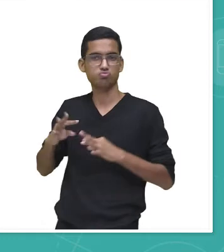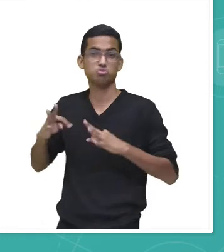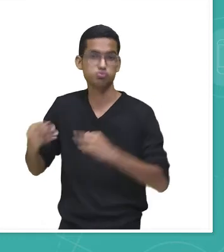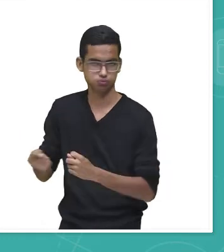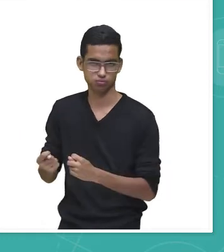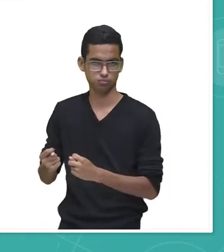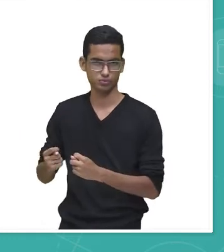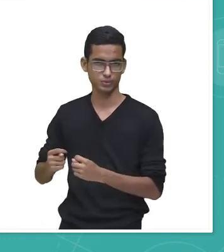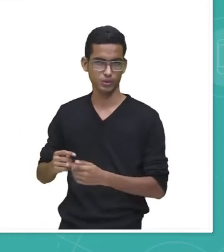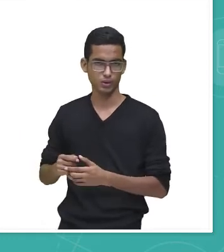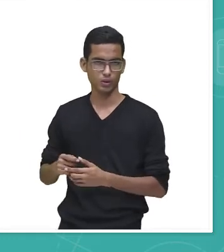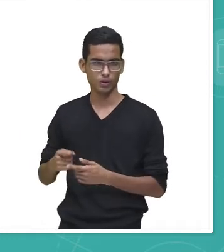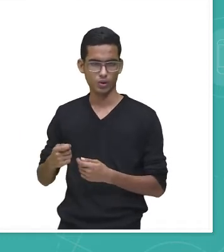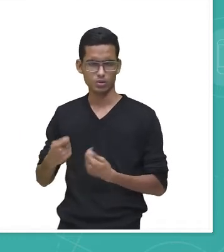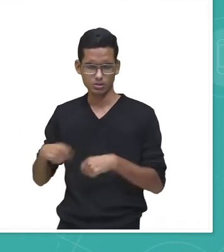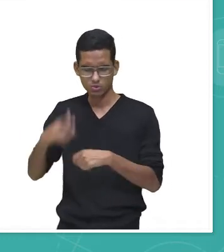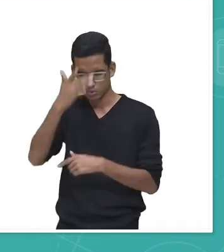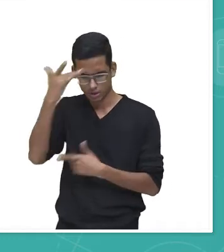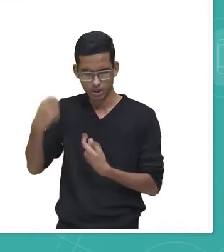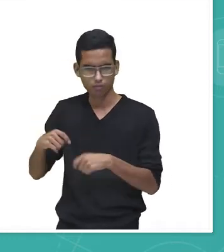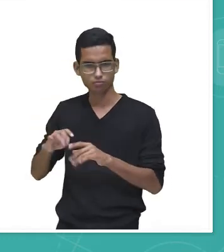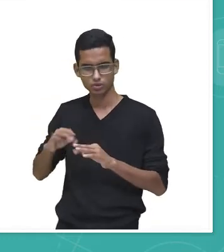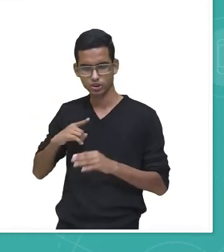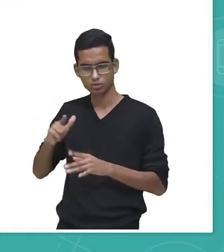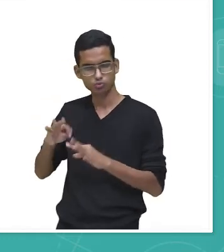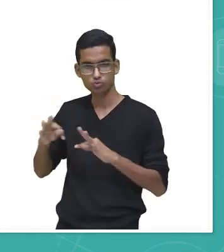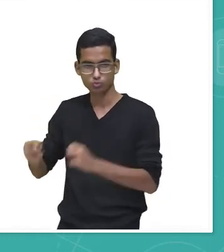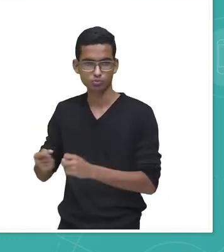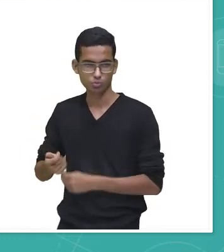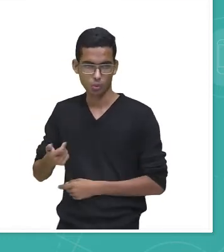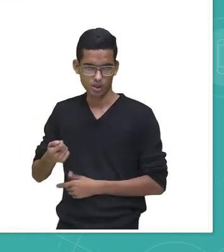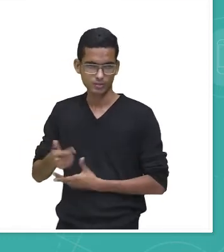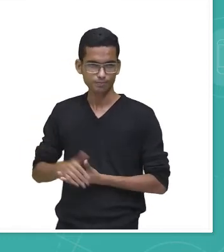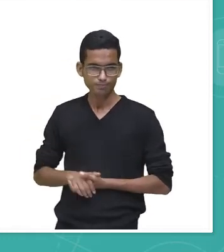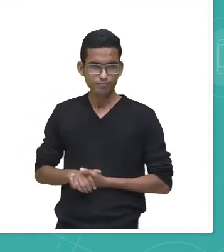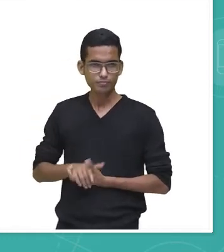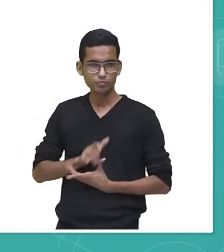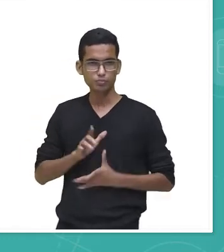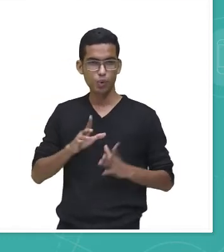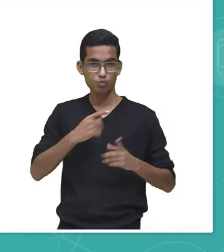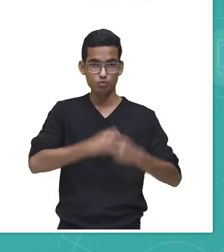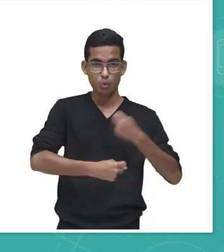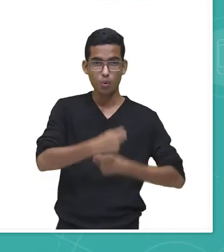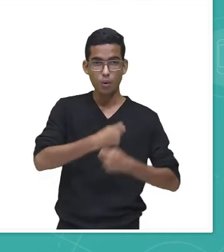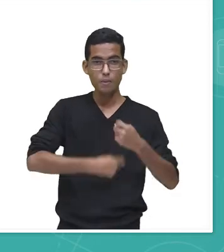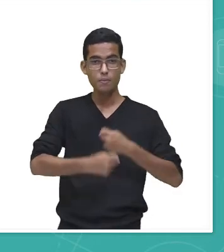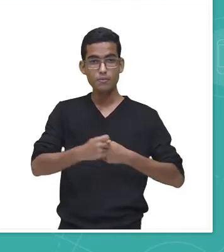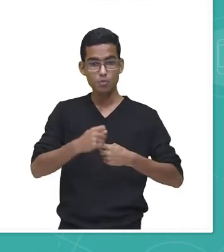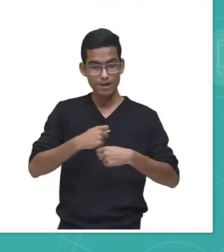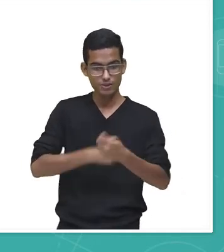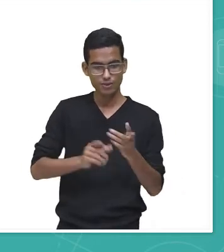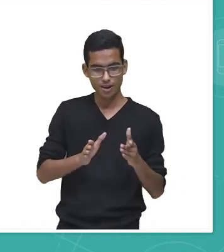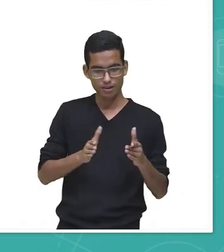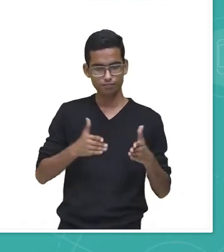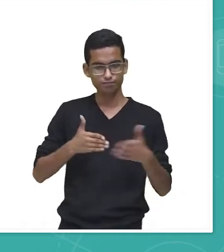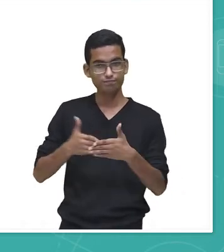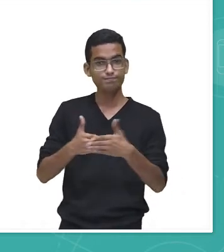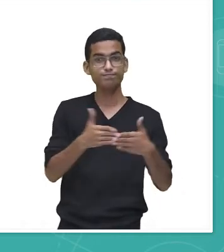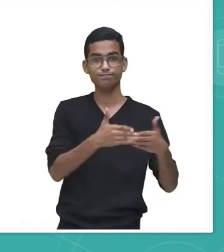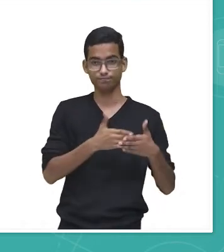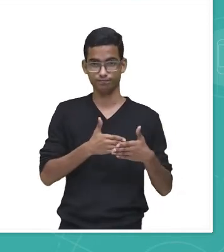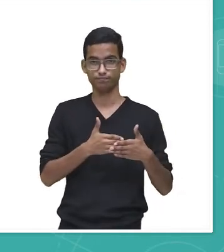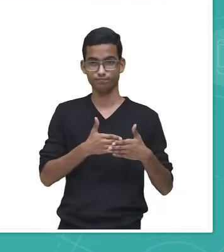em trocas. No decorrer do processo, gente, as técnicas agrícolas vão dar uma melhorada. E aí eu vou ter um